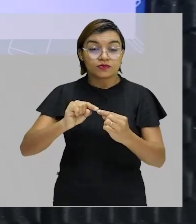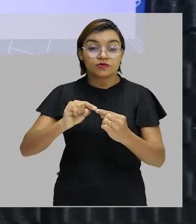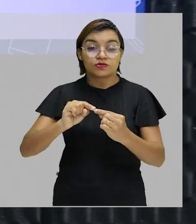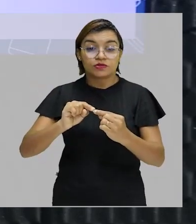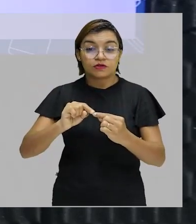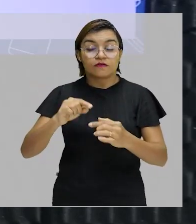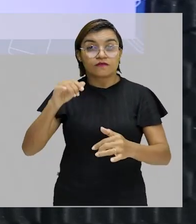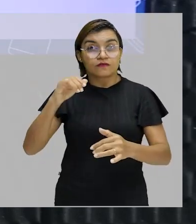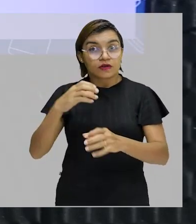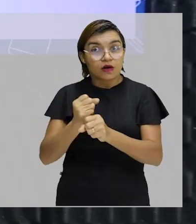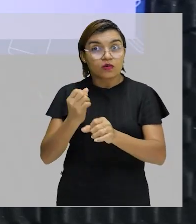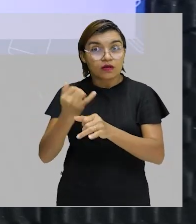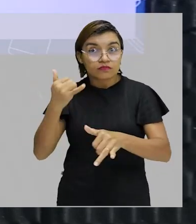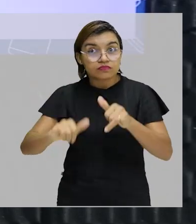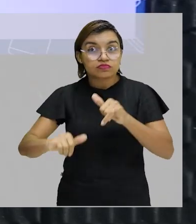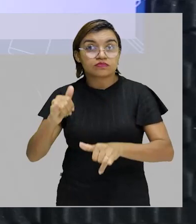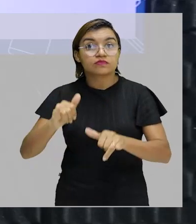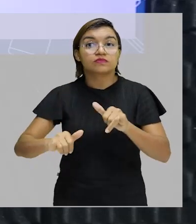vai dizer essa